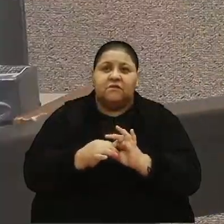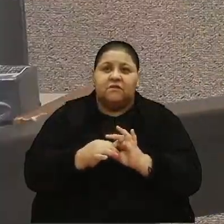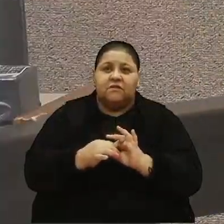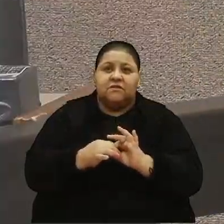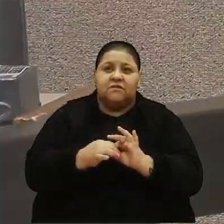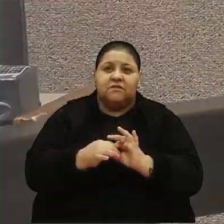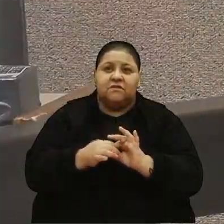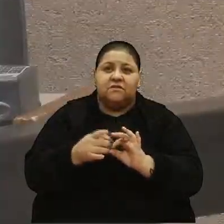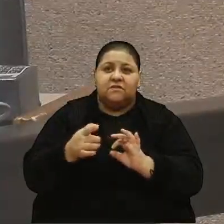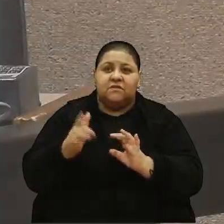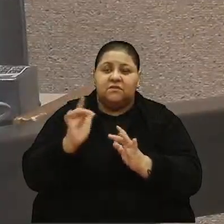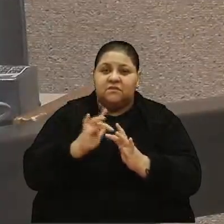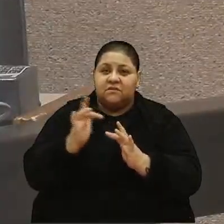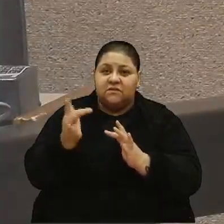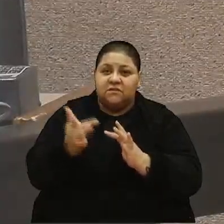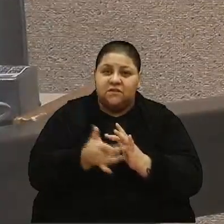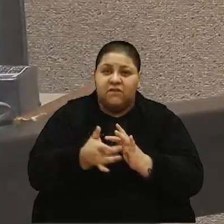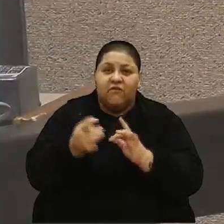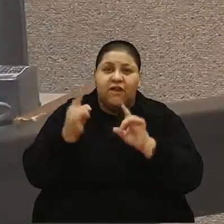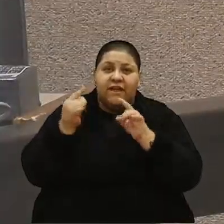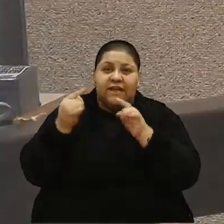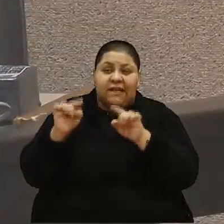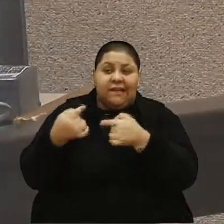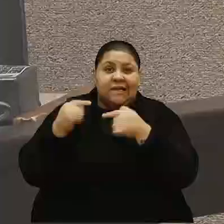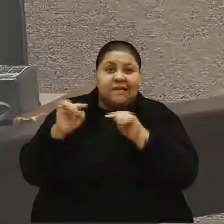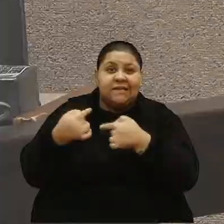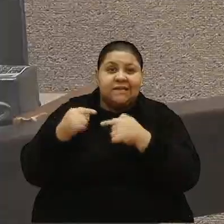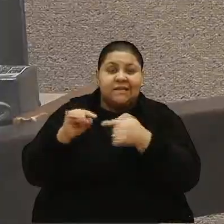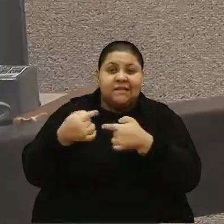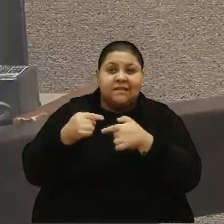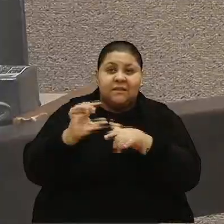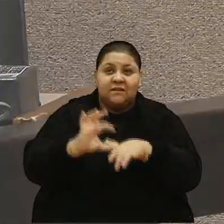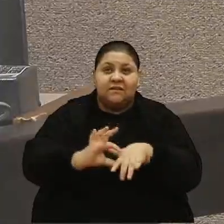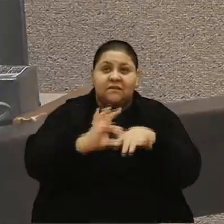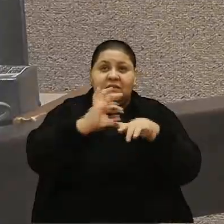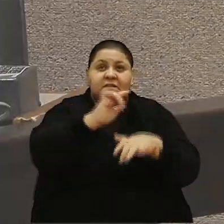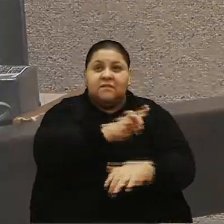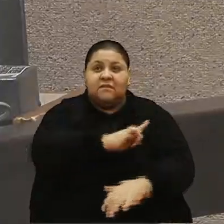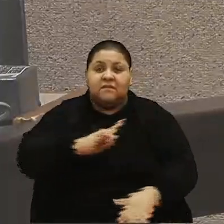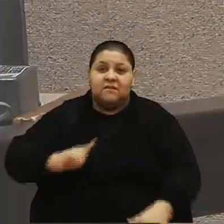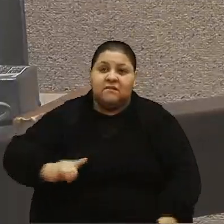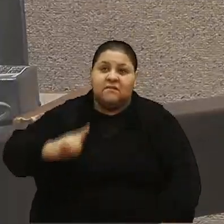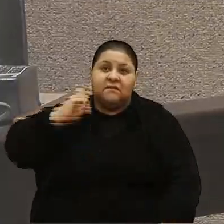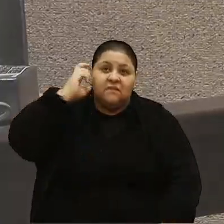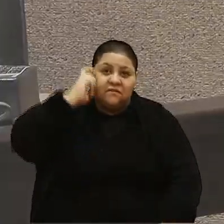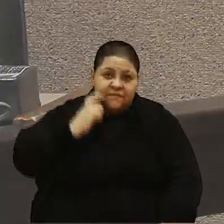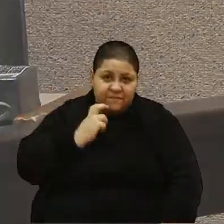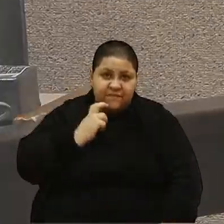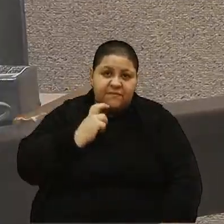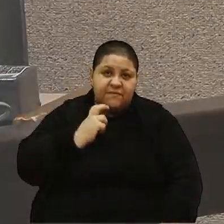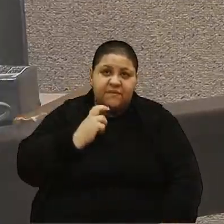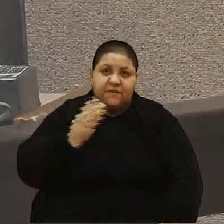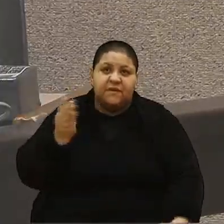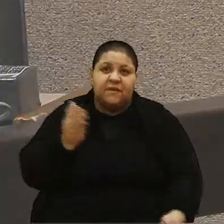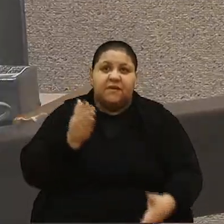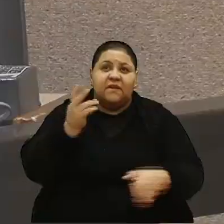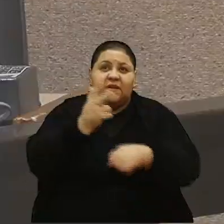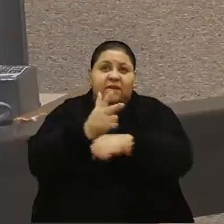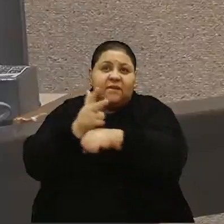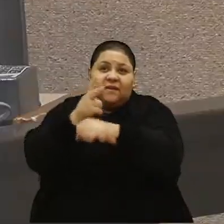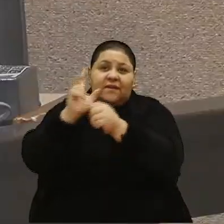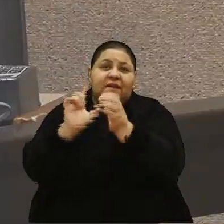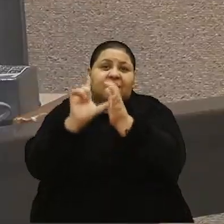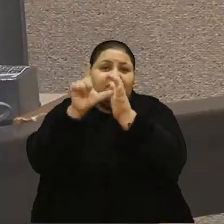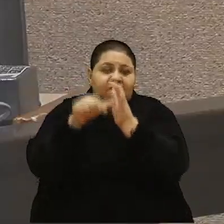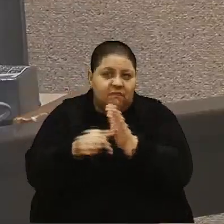na nossa rede social e foi crítica do nosso líder do governo, Daniel Santos, e eu vou passar ele na